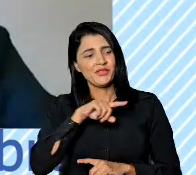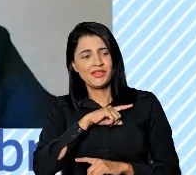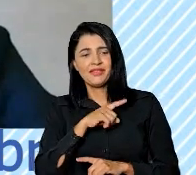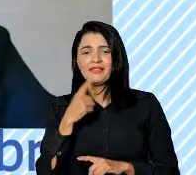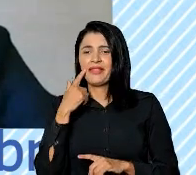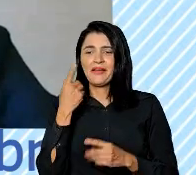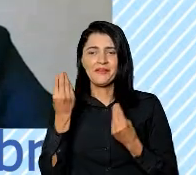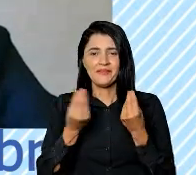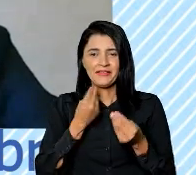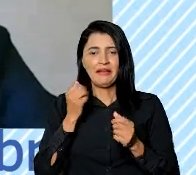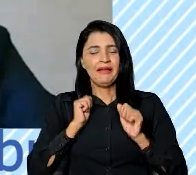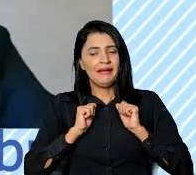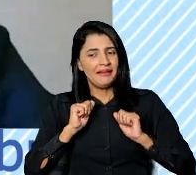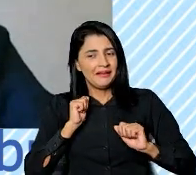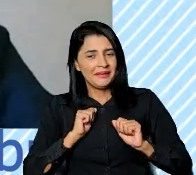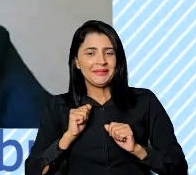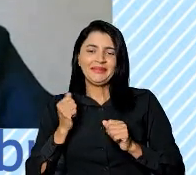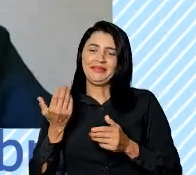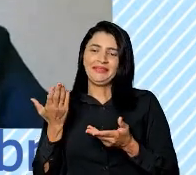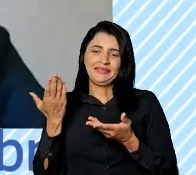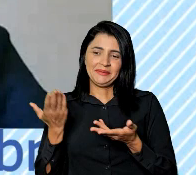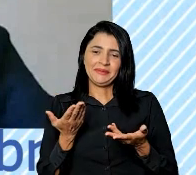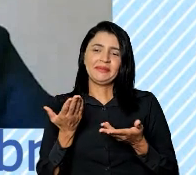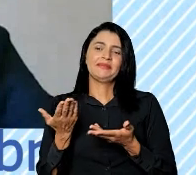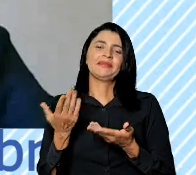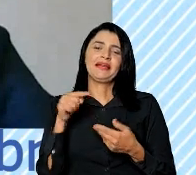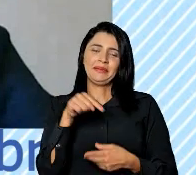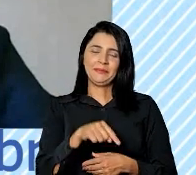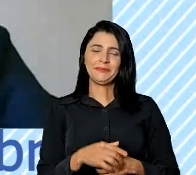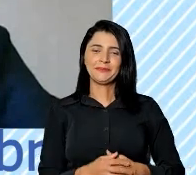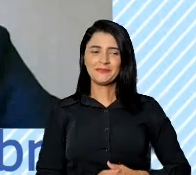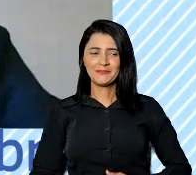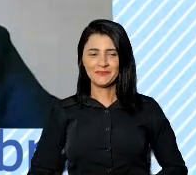assim, bastante ansiosos para tê-la conosco.